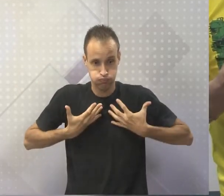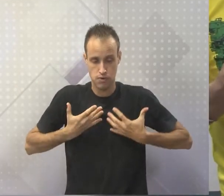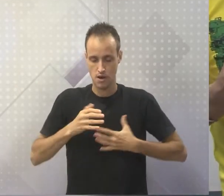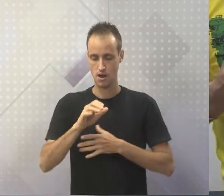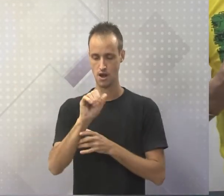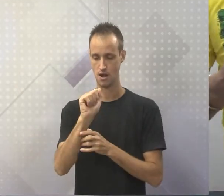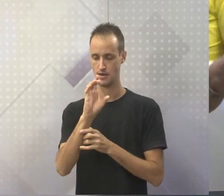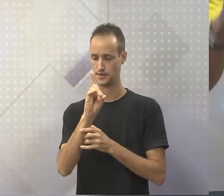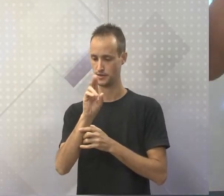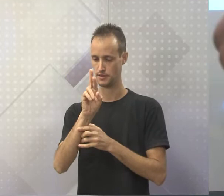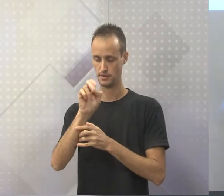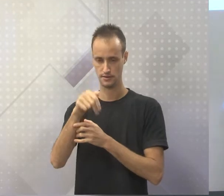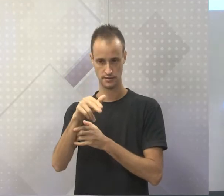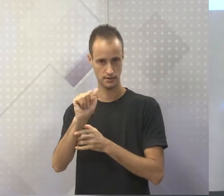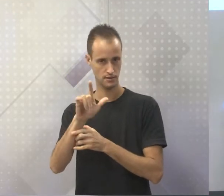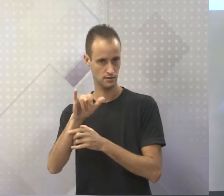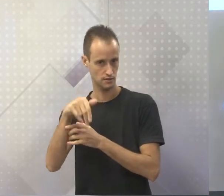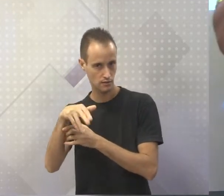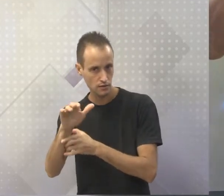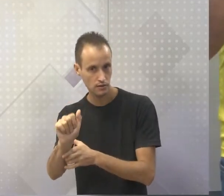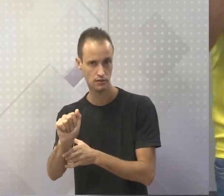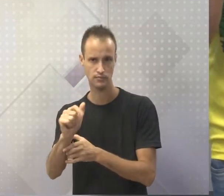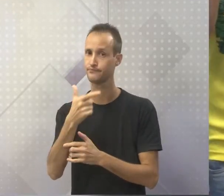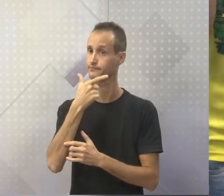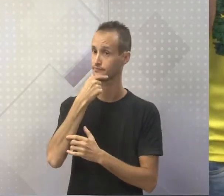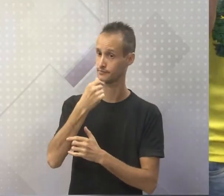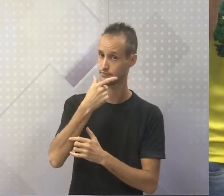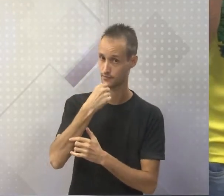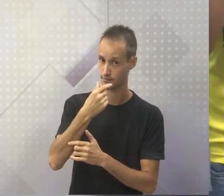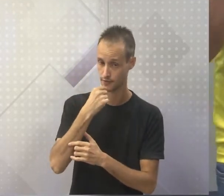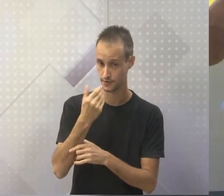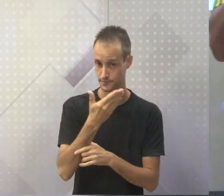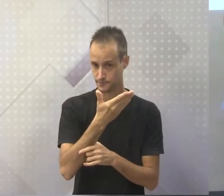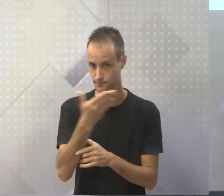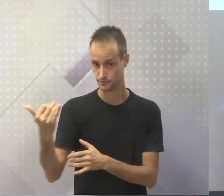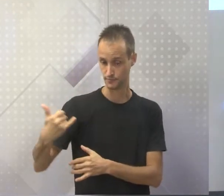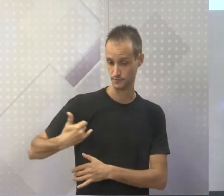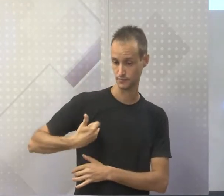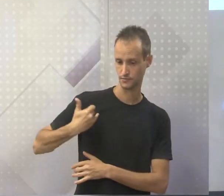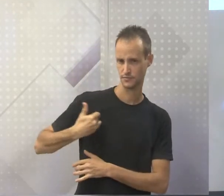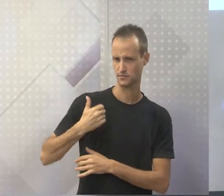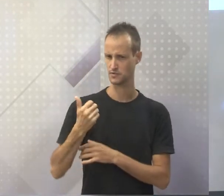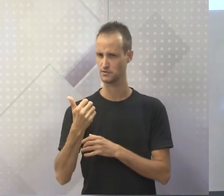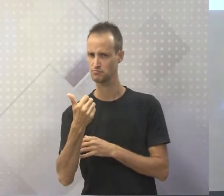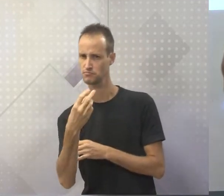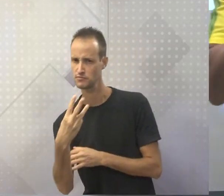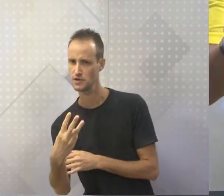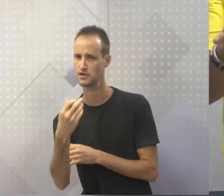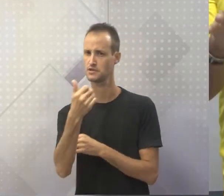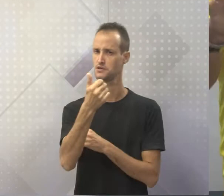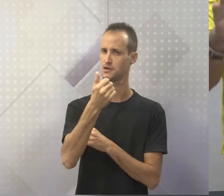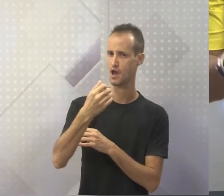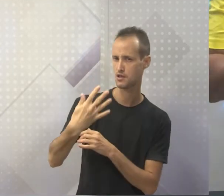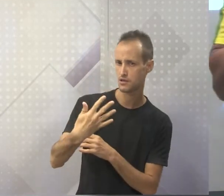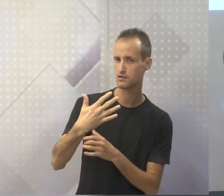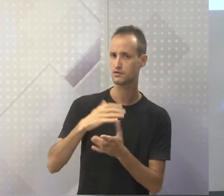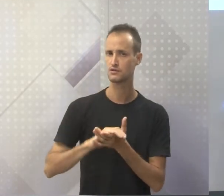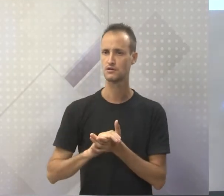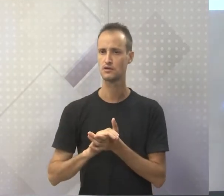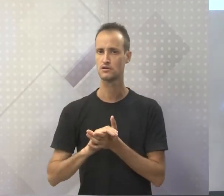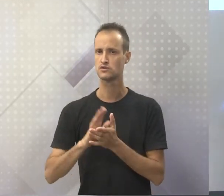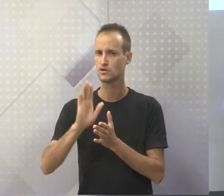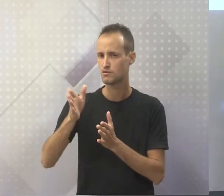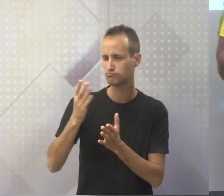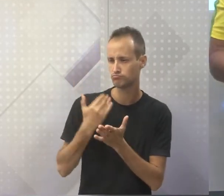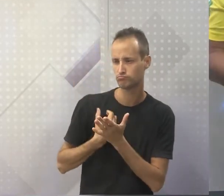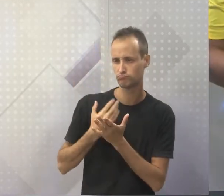A adrenalina. Os meninos que estão aí, vocês estão nessa idade, 13, 14 anos, né? Já estão se